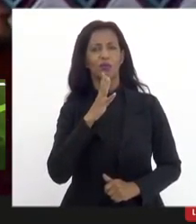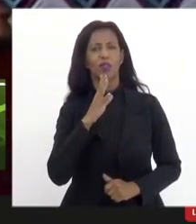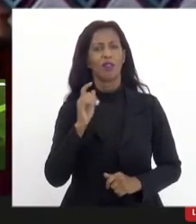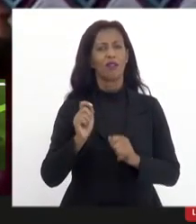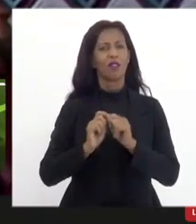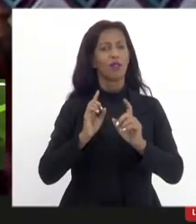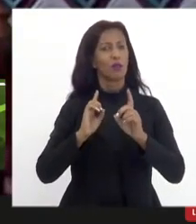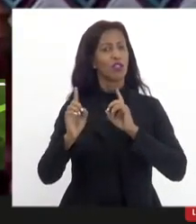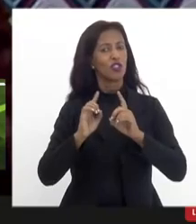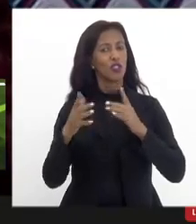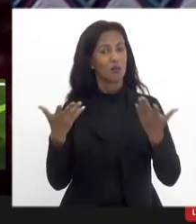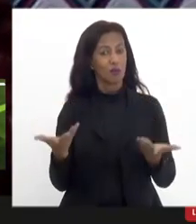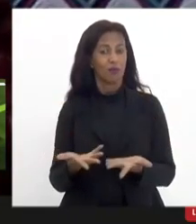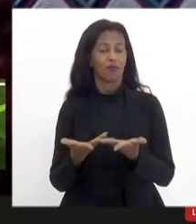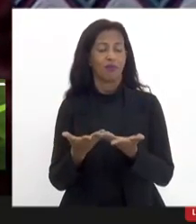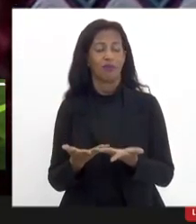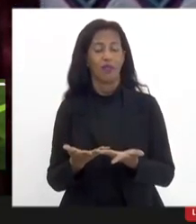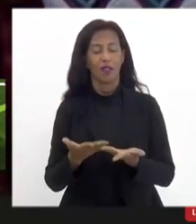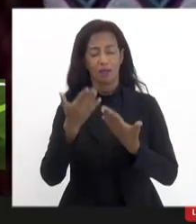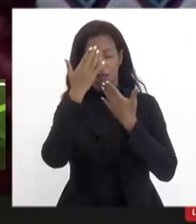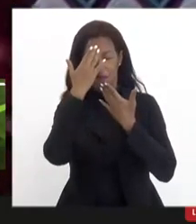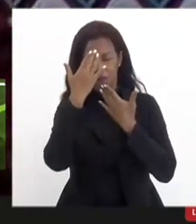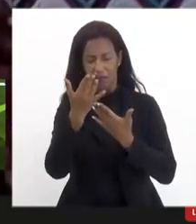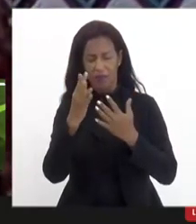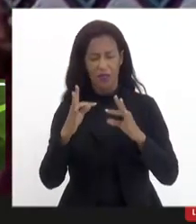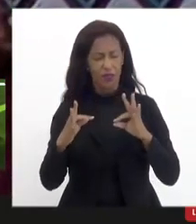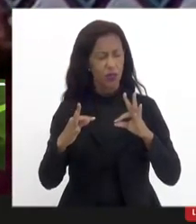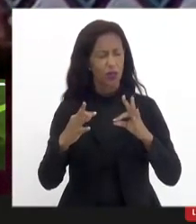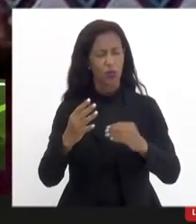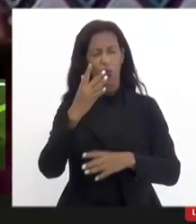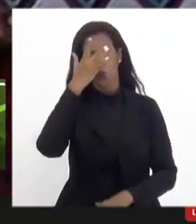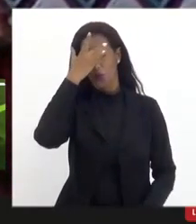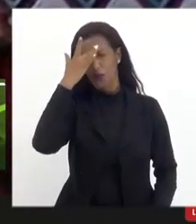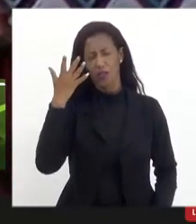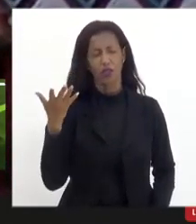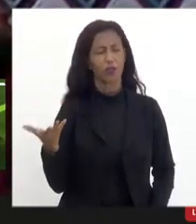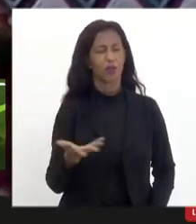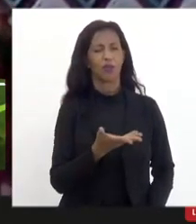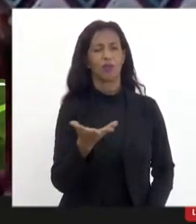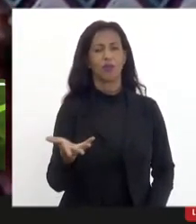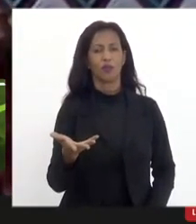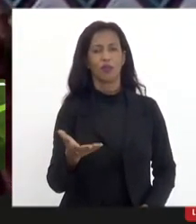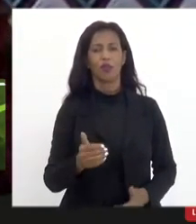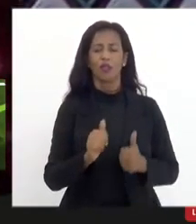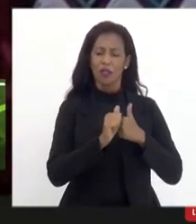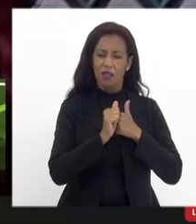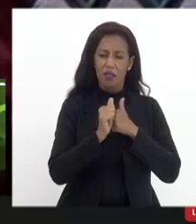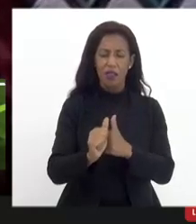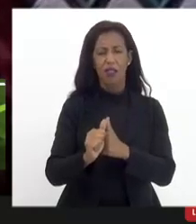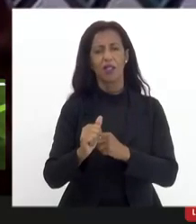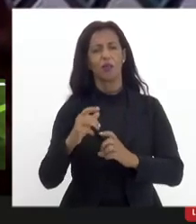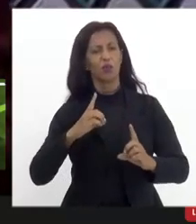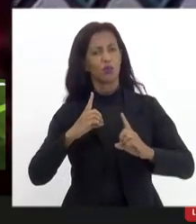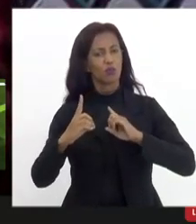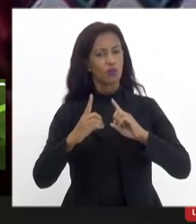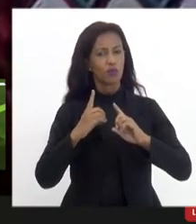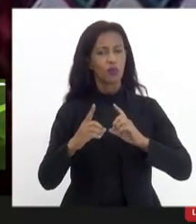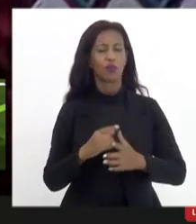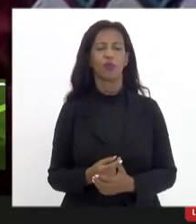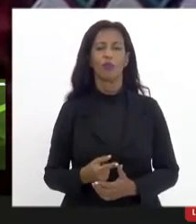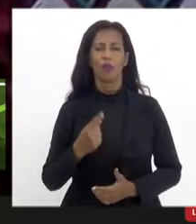dinâmica como essa. Então, eu quero agradecer a todos, todas e todes, que sigamos em diálogo, né? Eu ouvi